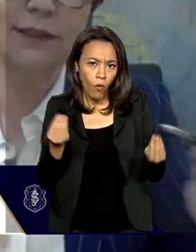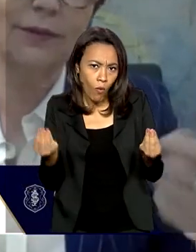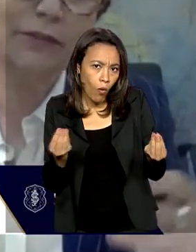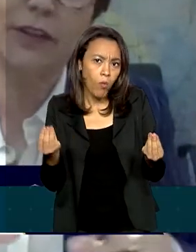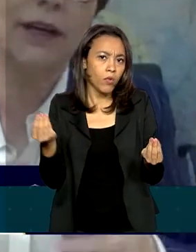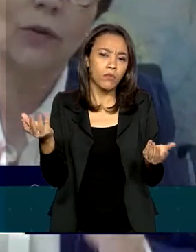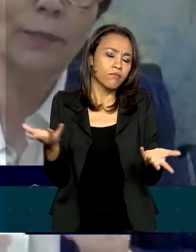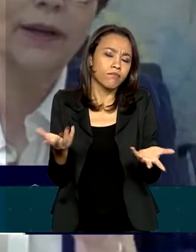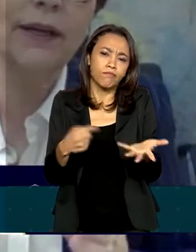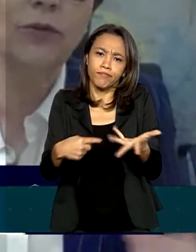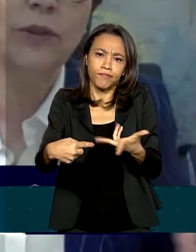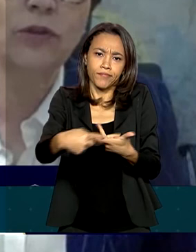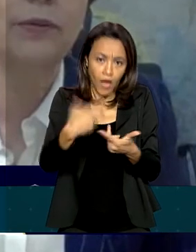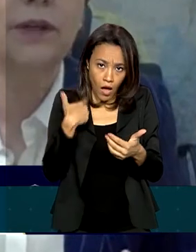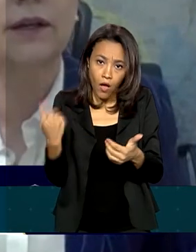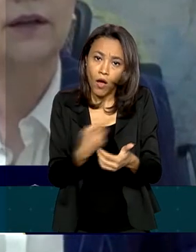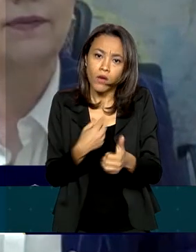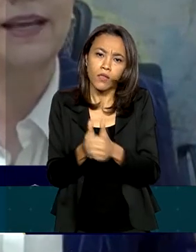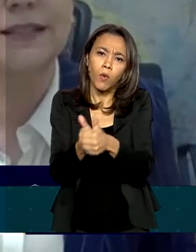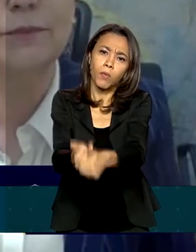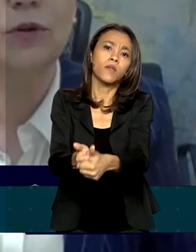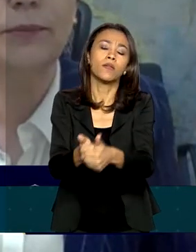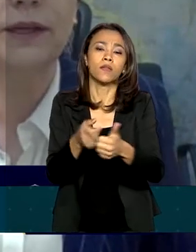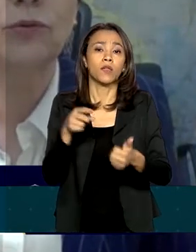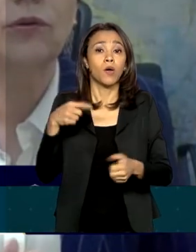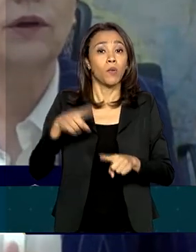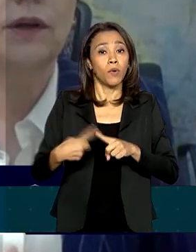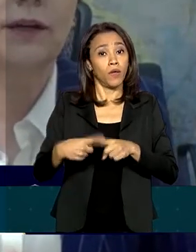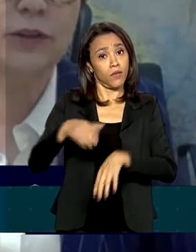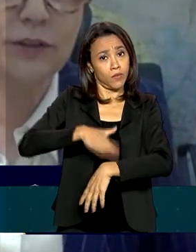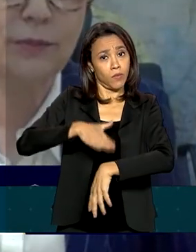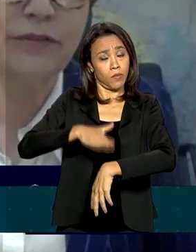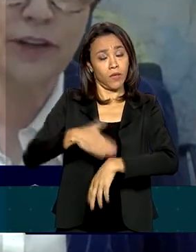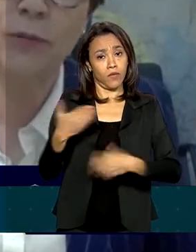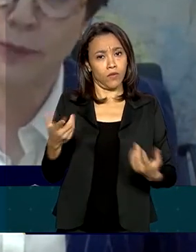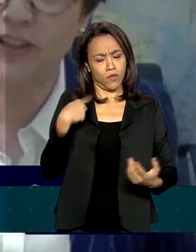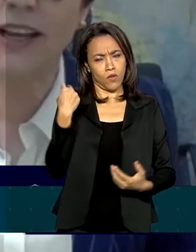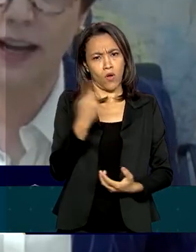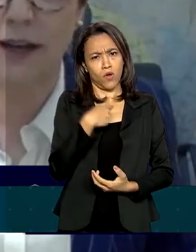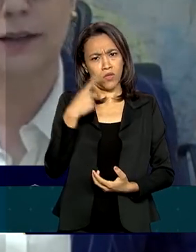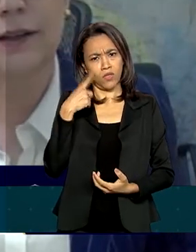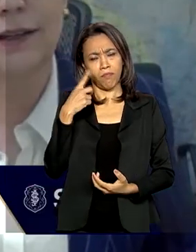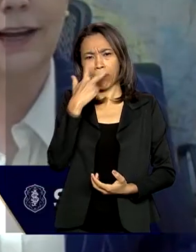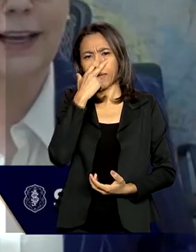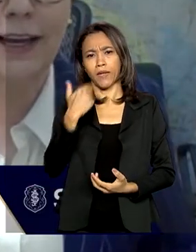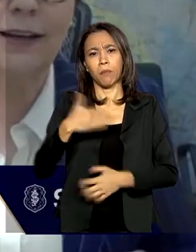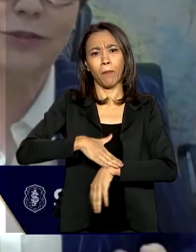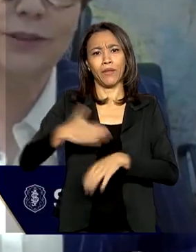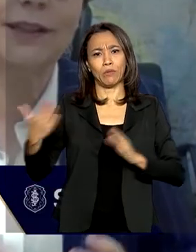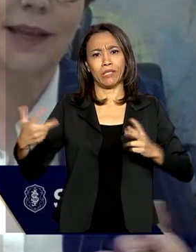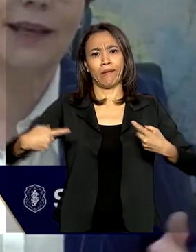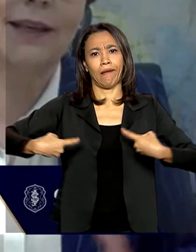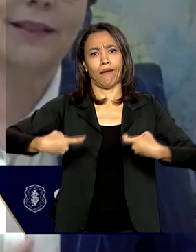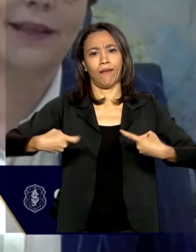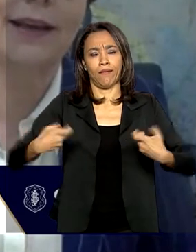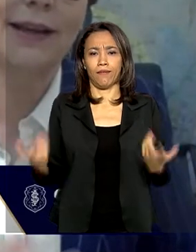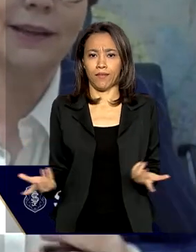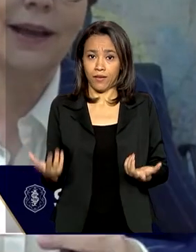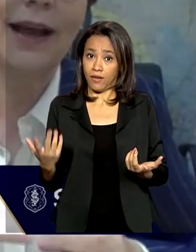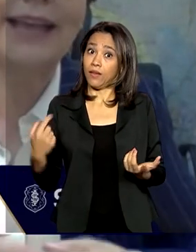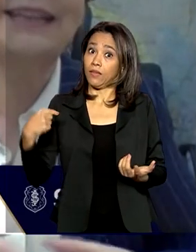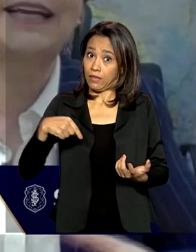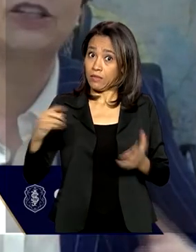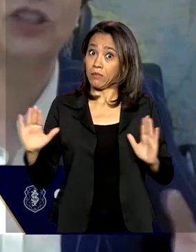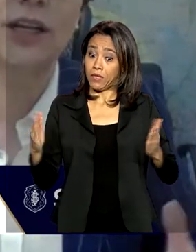Exportação, enfim, acompanhando isso, porque nesse momento nós estamos vivendo um momento de guerra. E na guerra você tem que ter